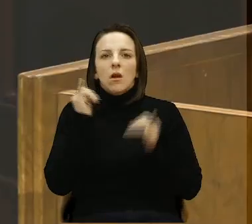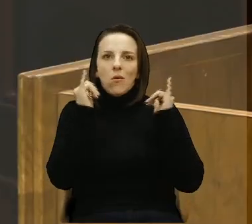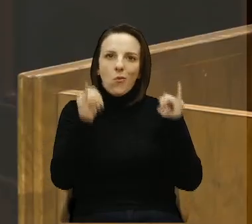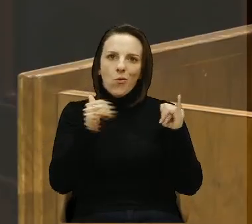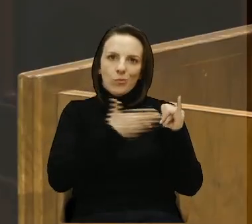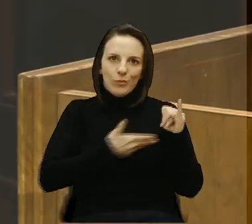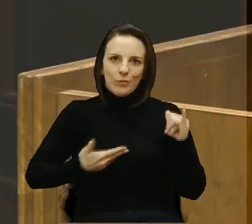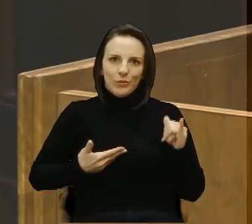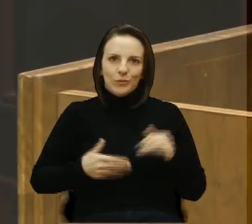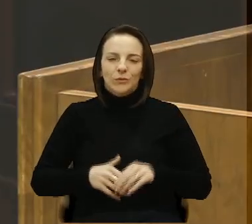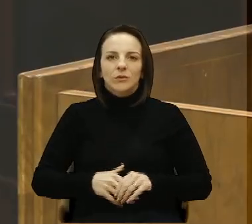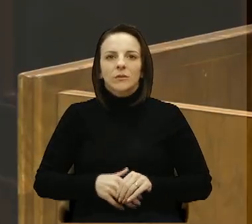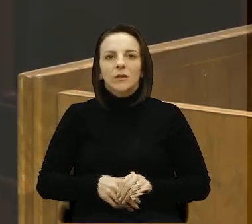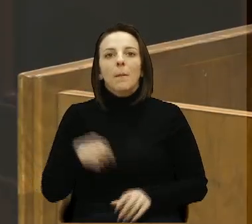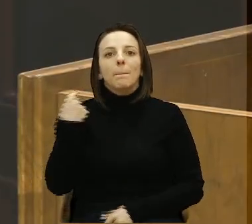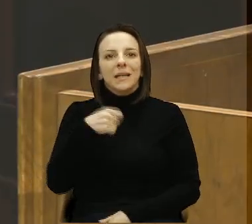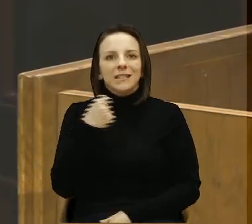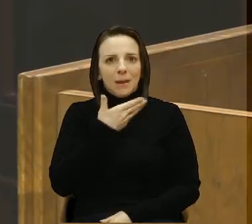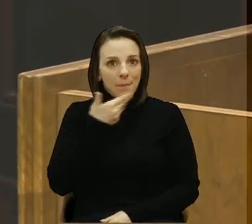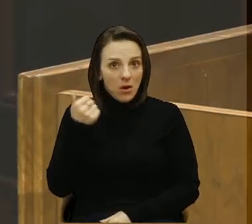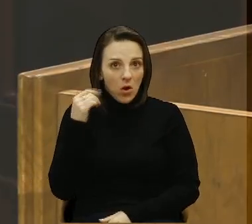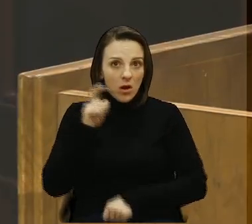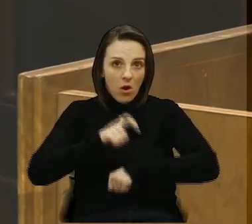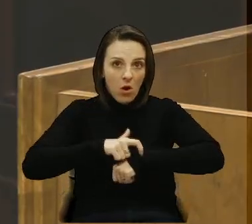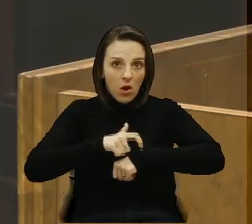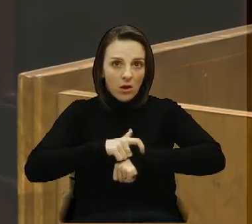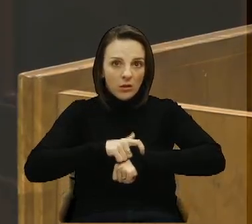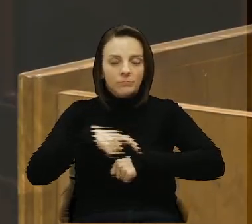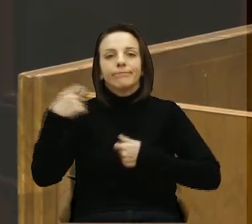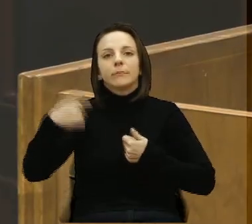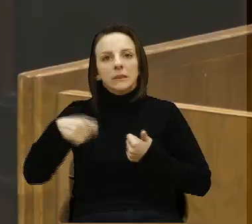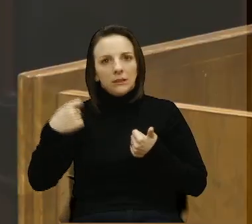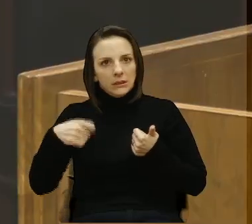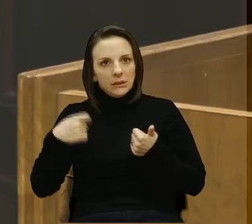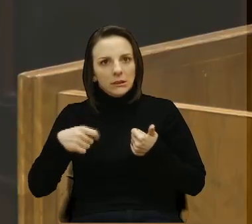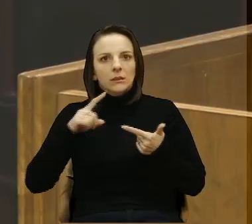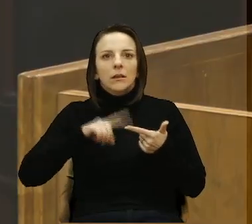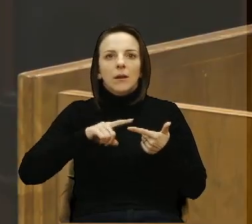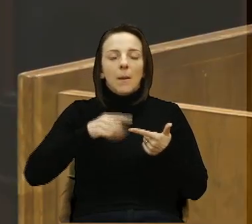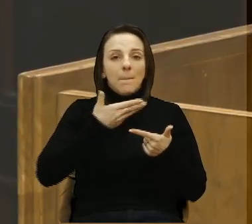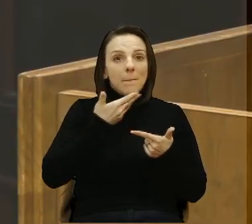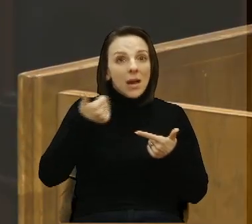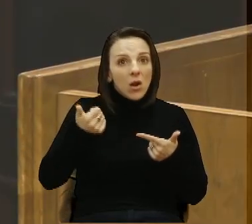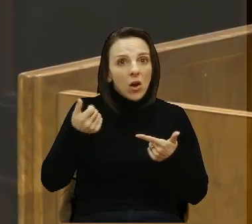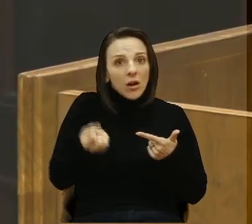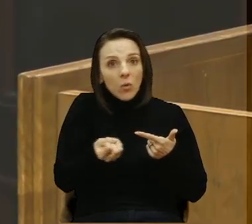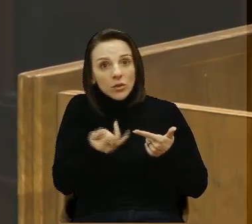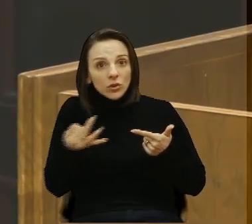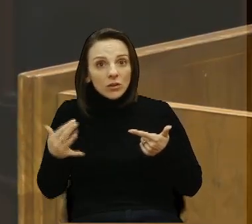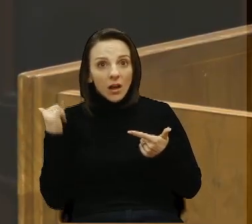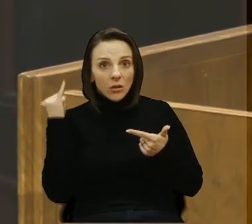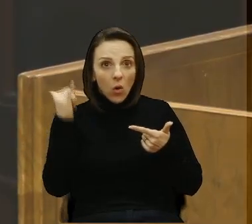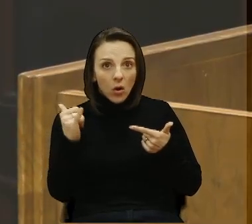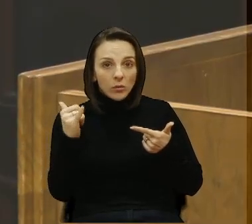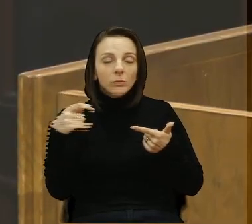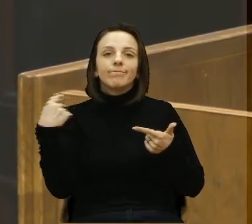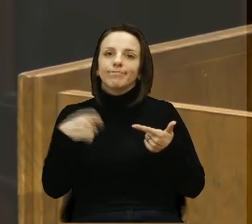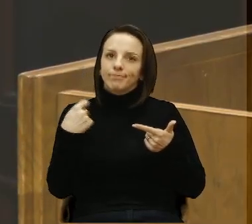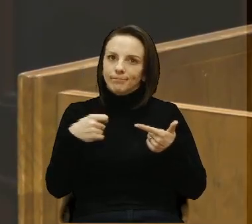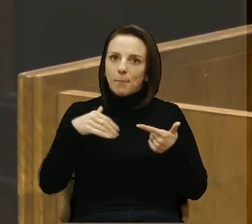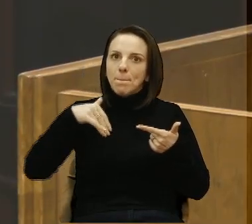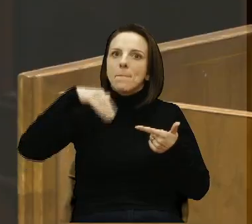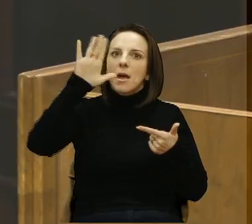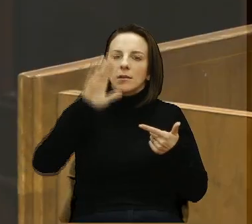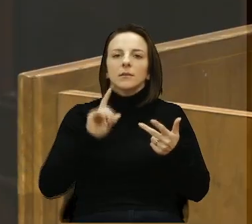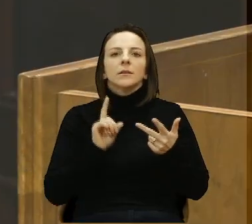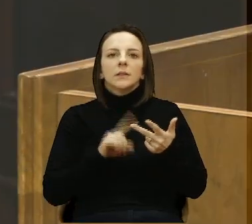horários, vereador presidente Lucas? Tem que melhorar. Tem que melhorar a quantidade de ônibus? Tem que melhorar. Qualidade